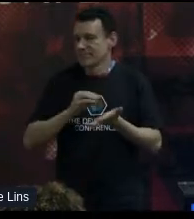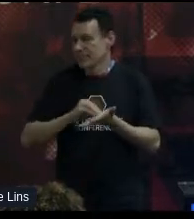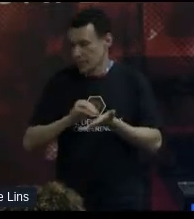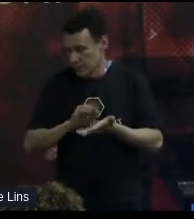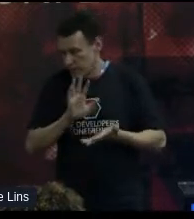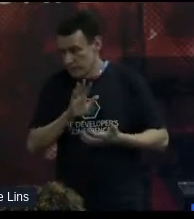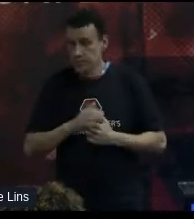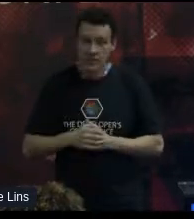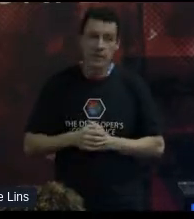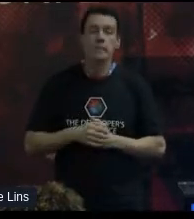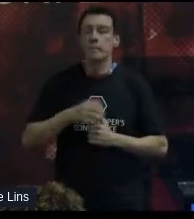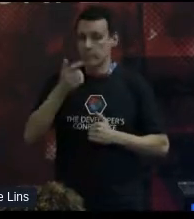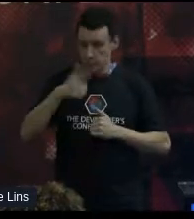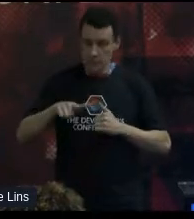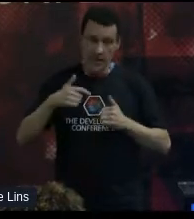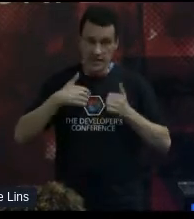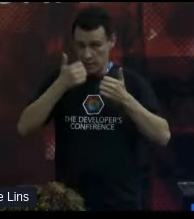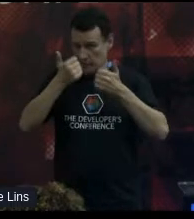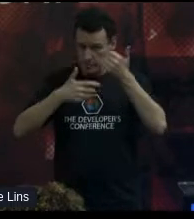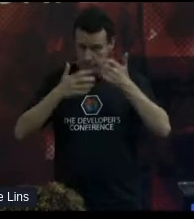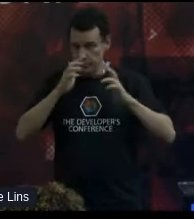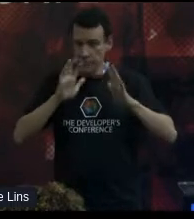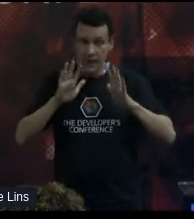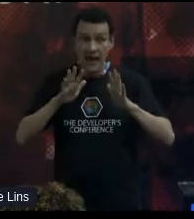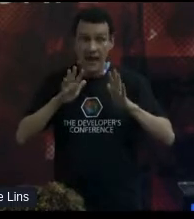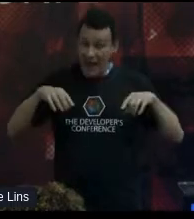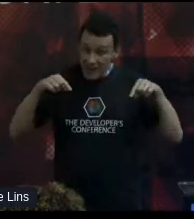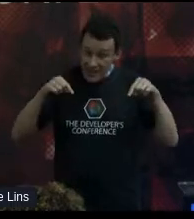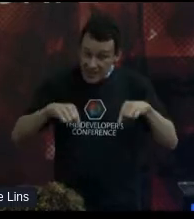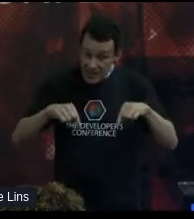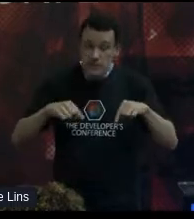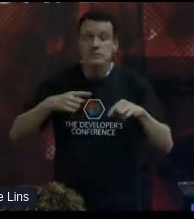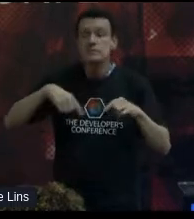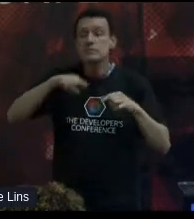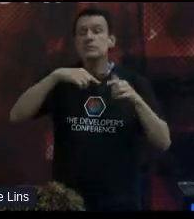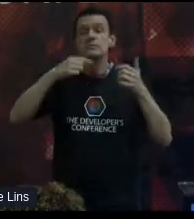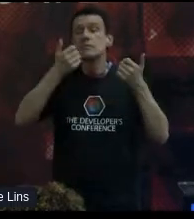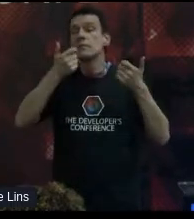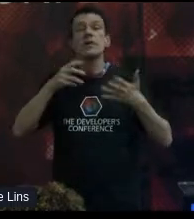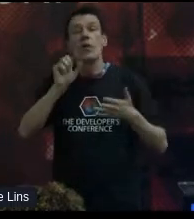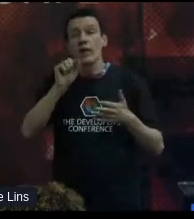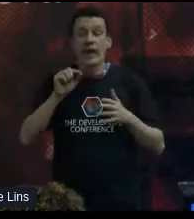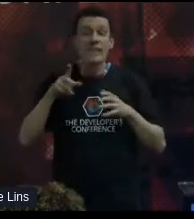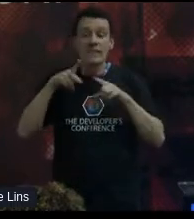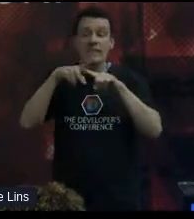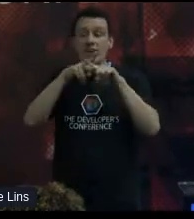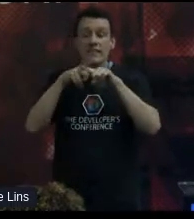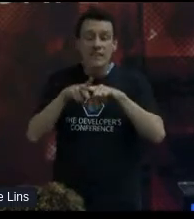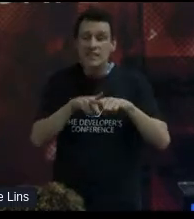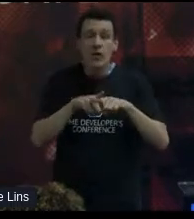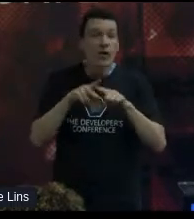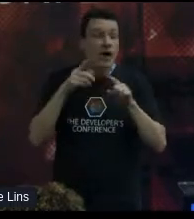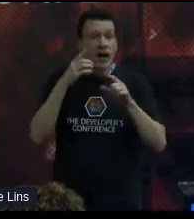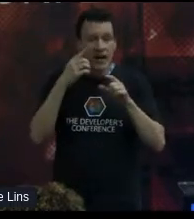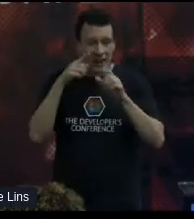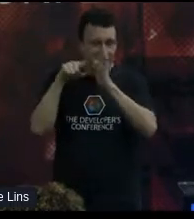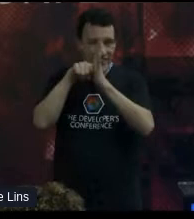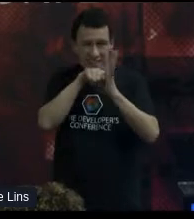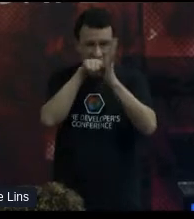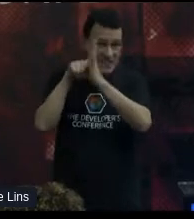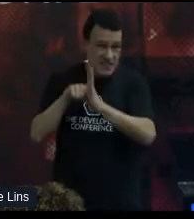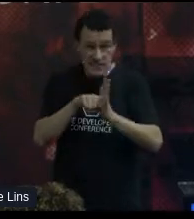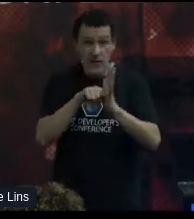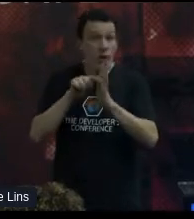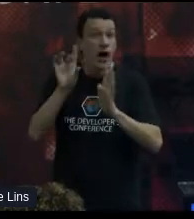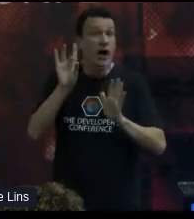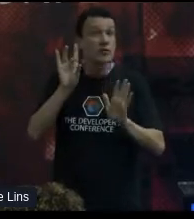destaca aqui, né, Maurício? Aqui nós estamos falando de uma verificação automática. Nada Exato. garante que esses